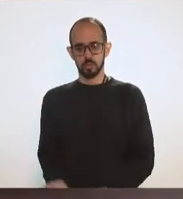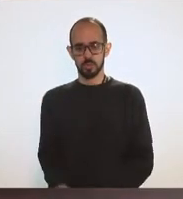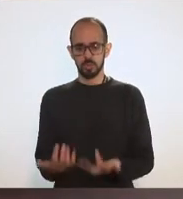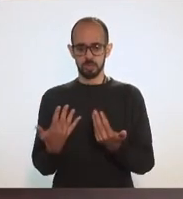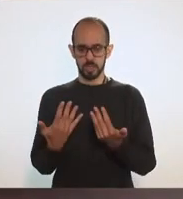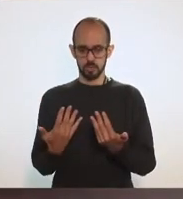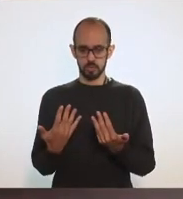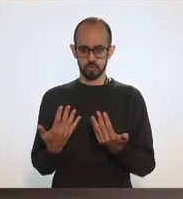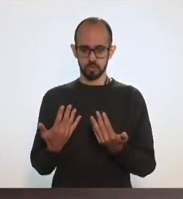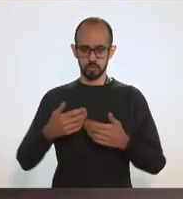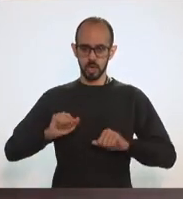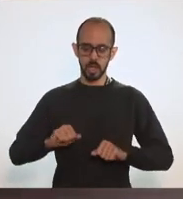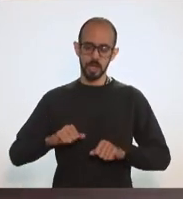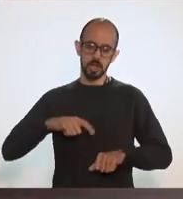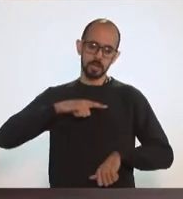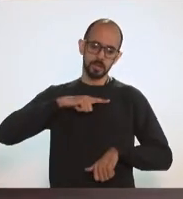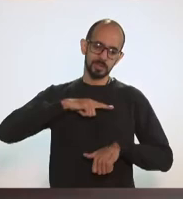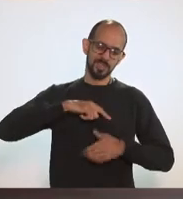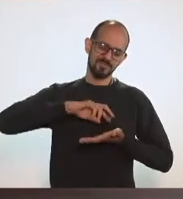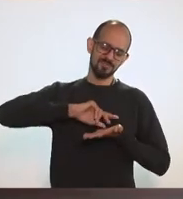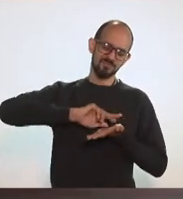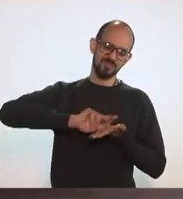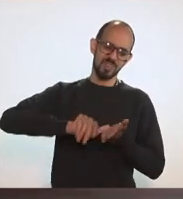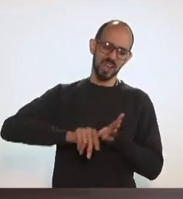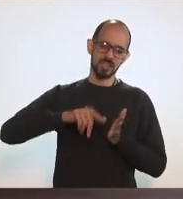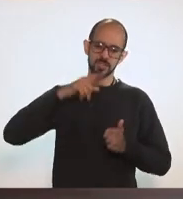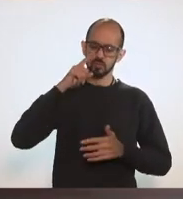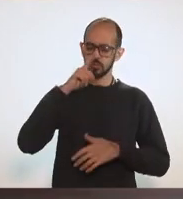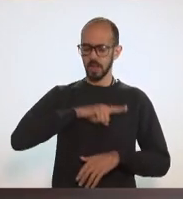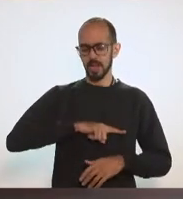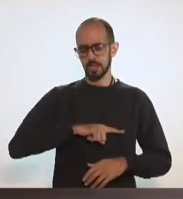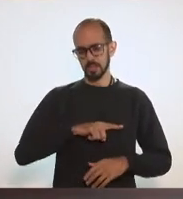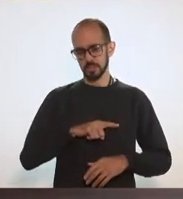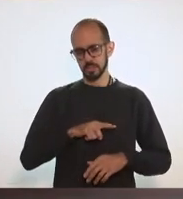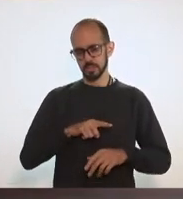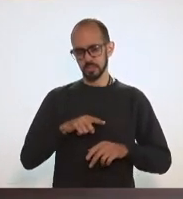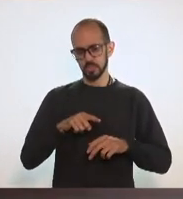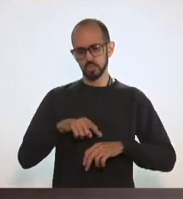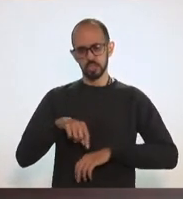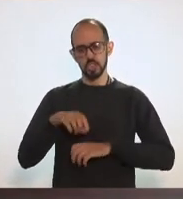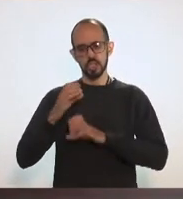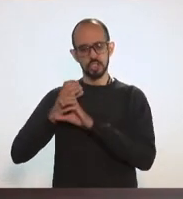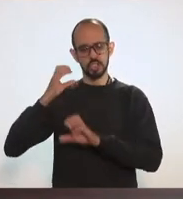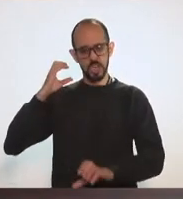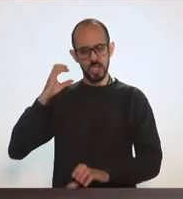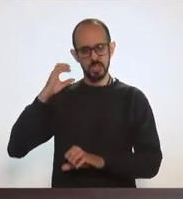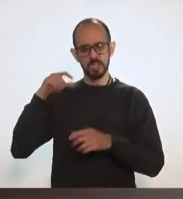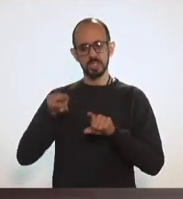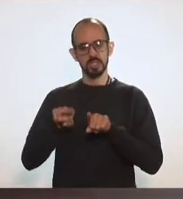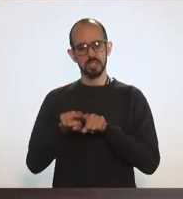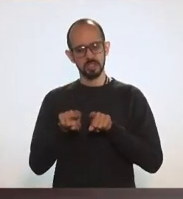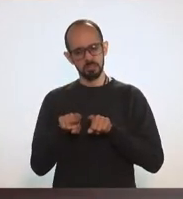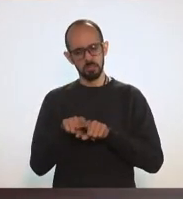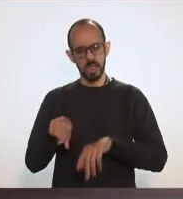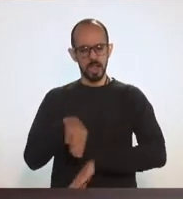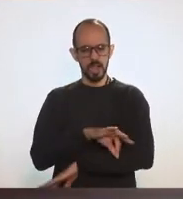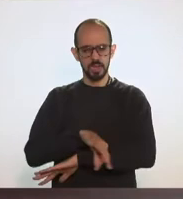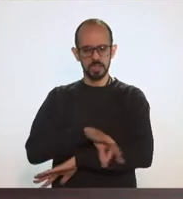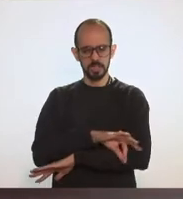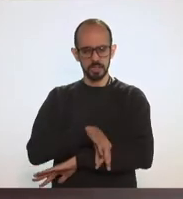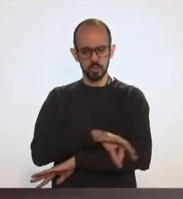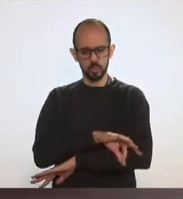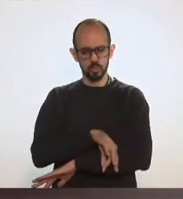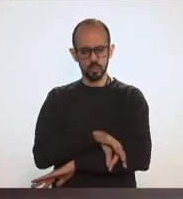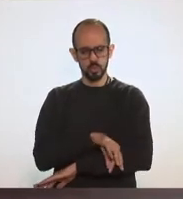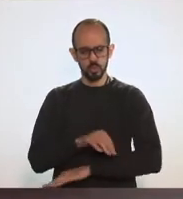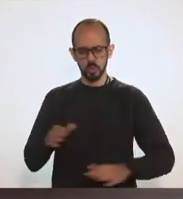de diversos erros de engenharia, erros de estruturação do contêiner, e faz